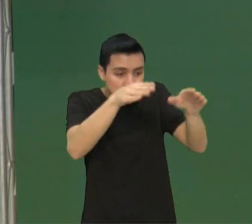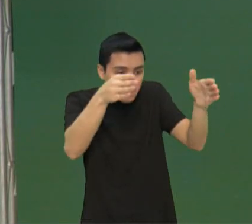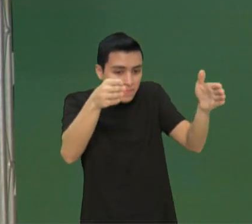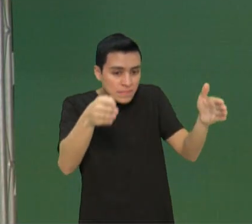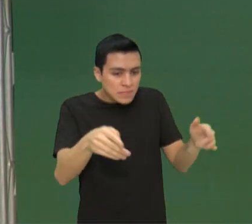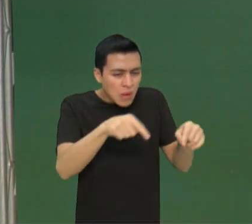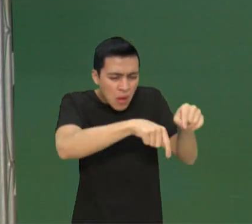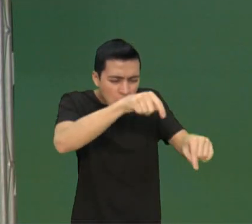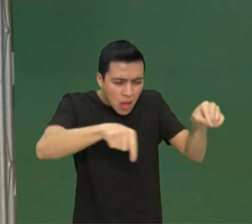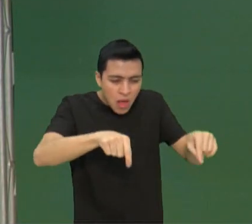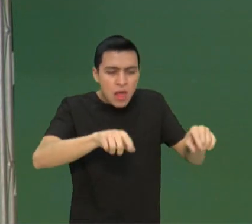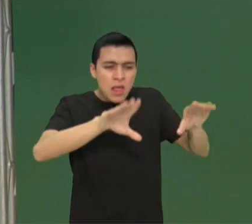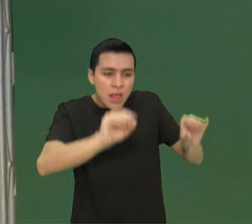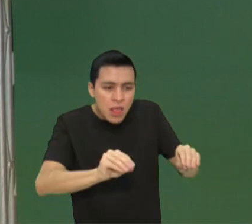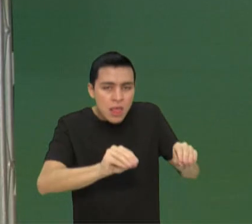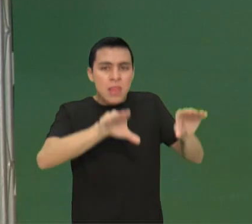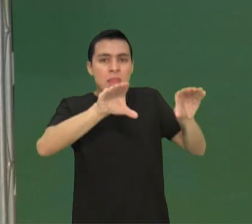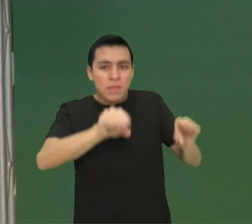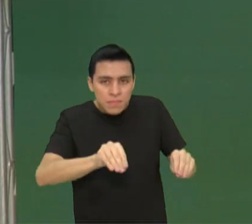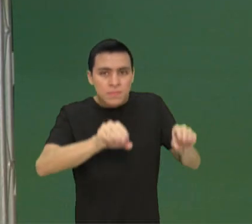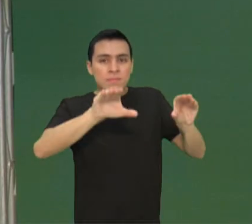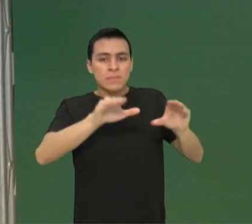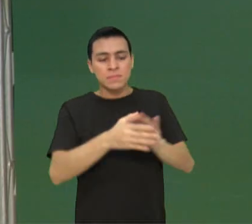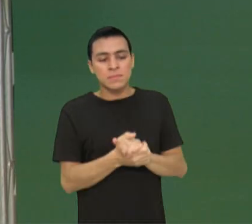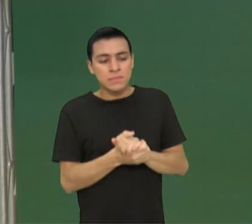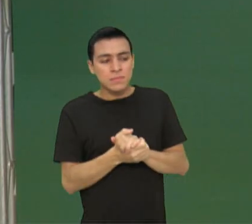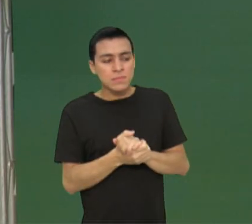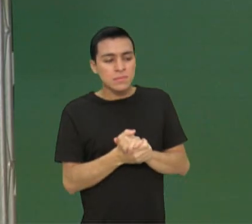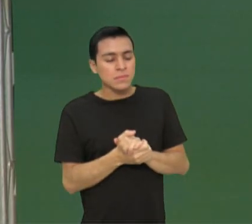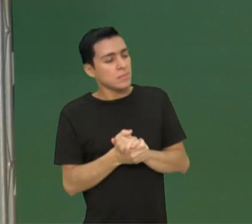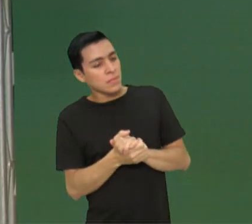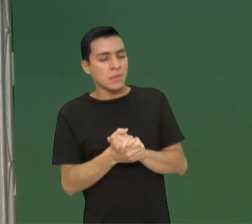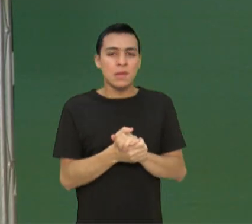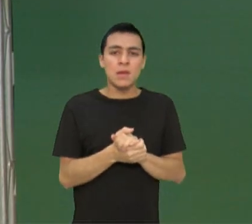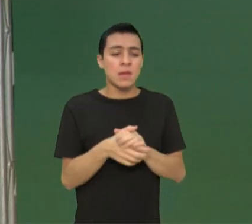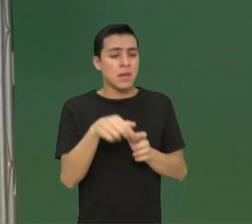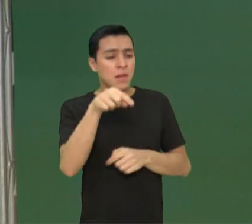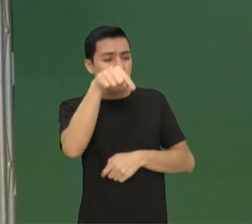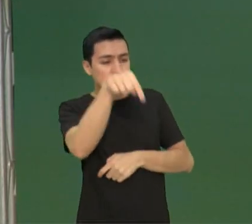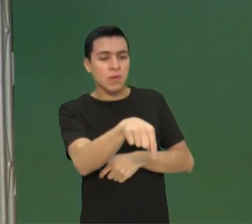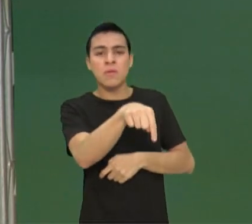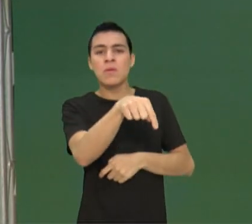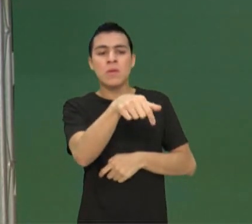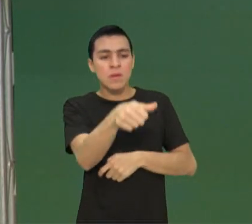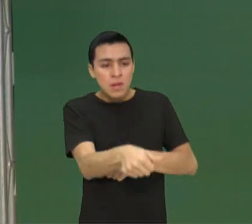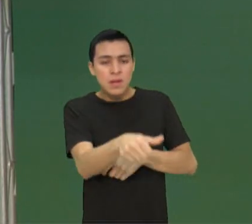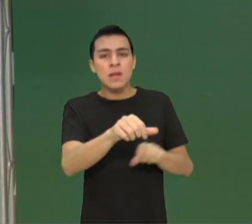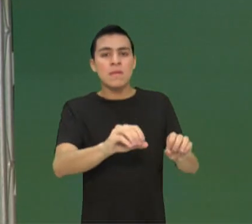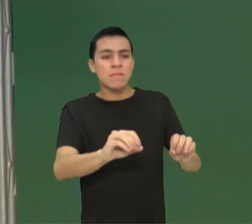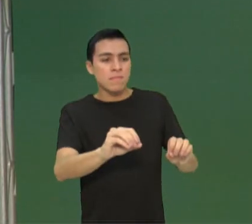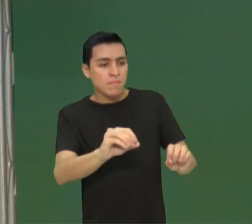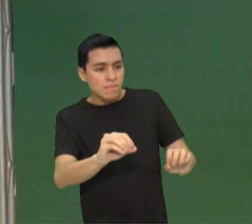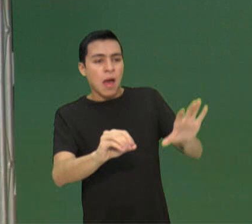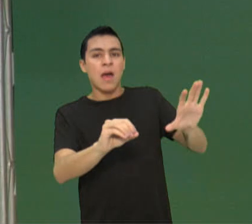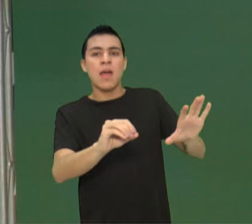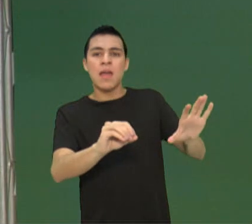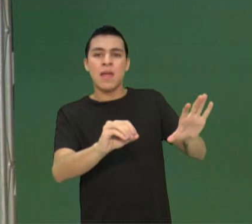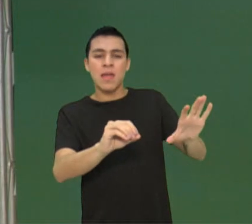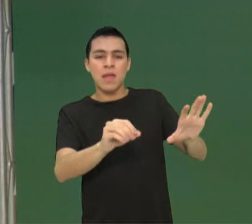desliga. Certo? Um desses botões, às vezes, quando você liga ele simplesmente permite que outro botão